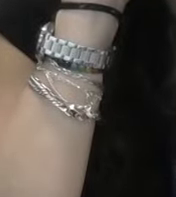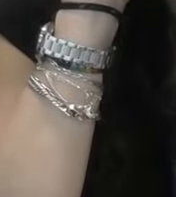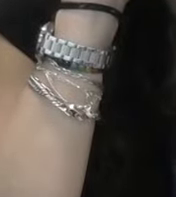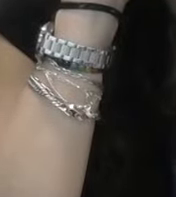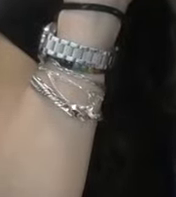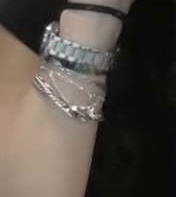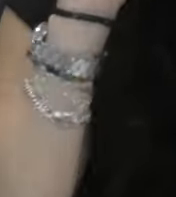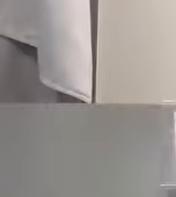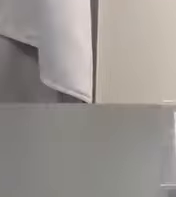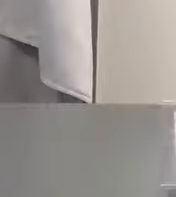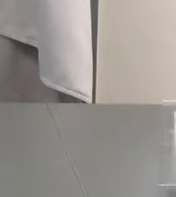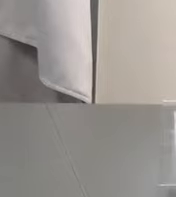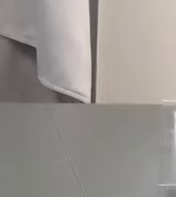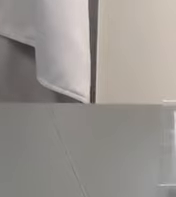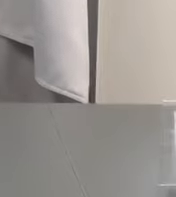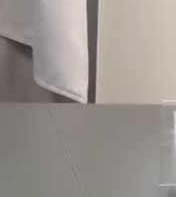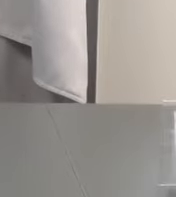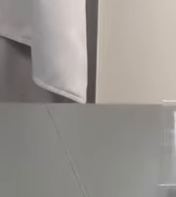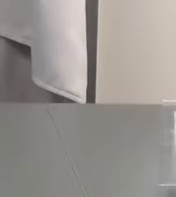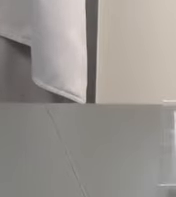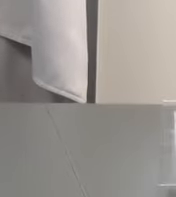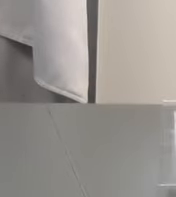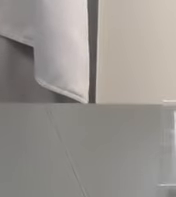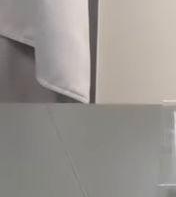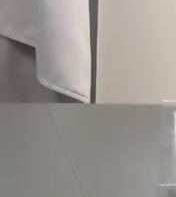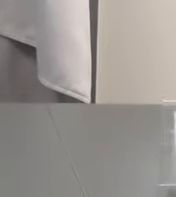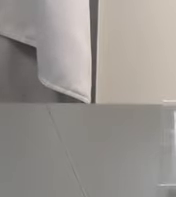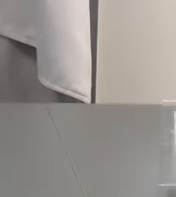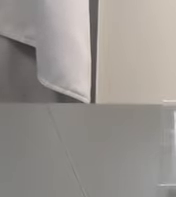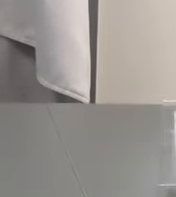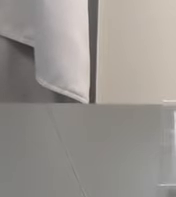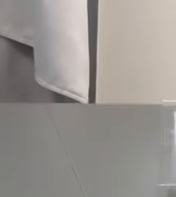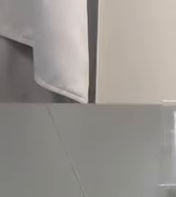Acho que tem uma emenda, deputada, que já fez isso. Só um segundo.